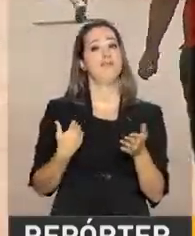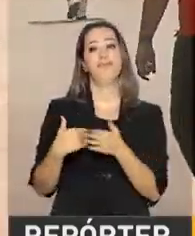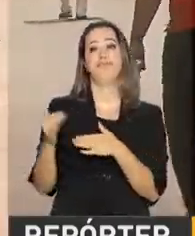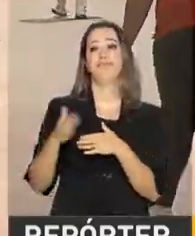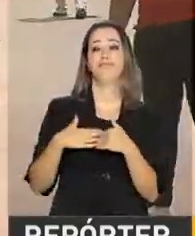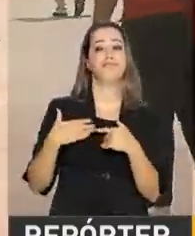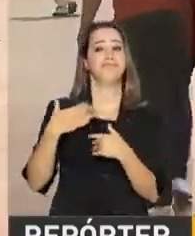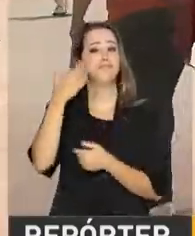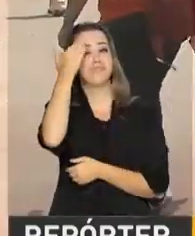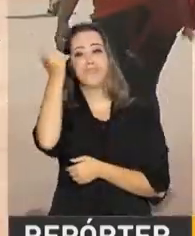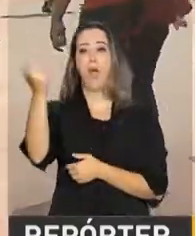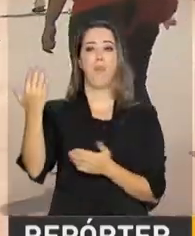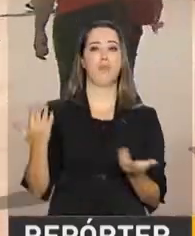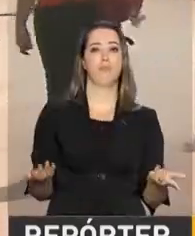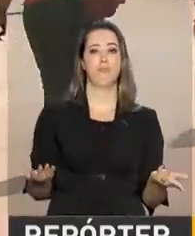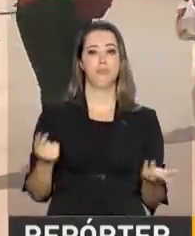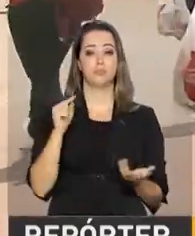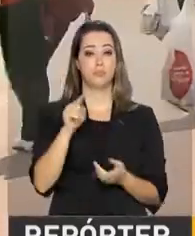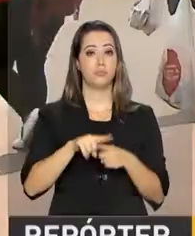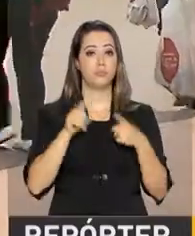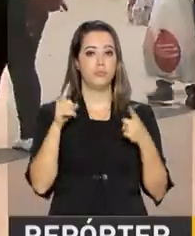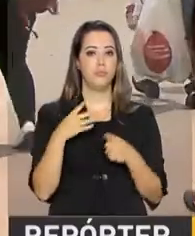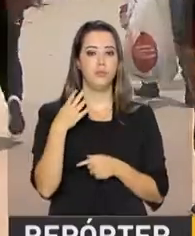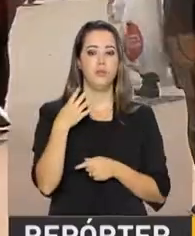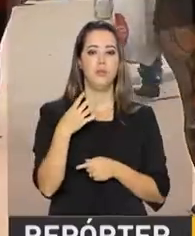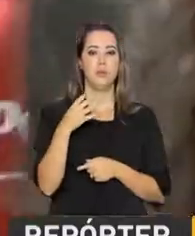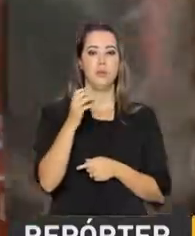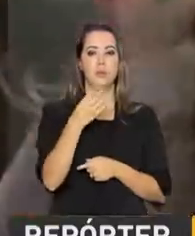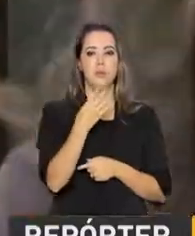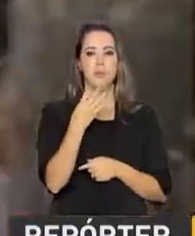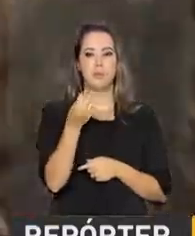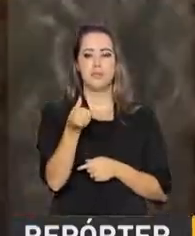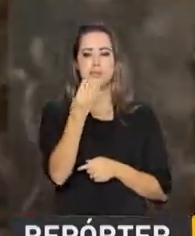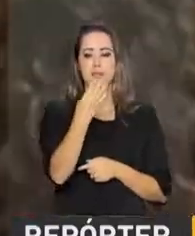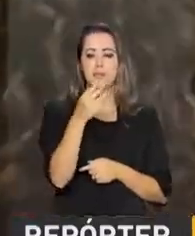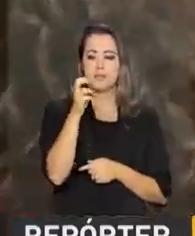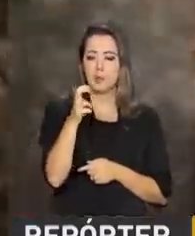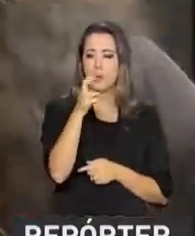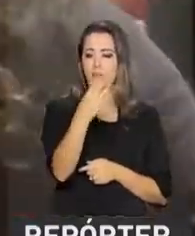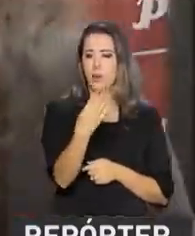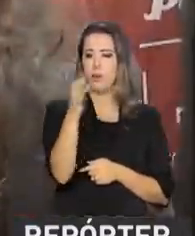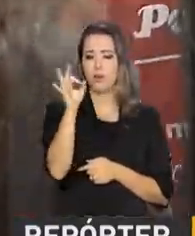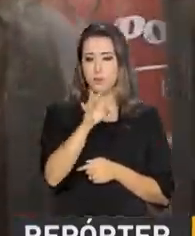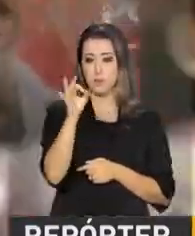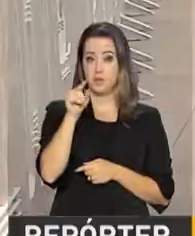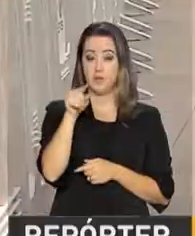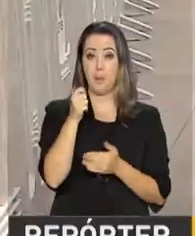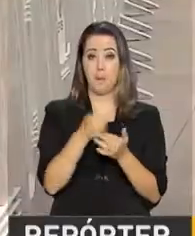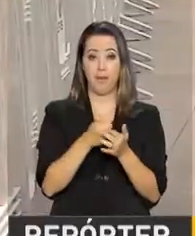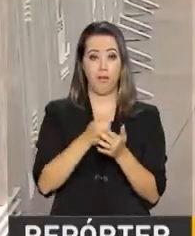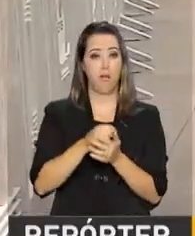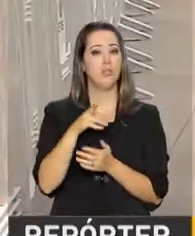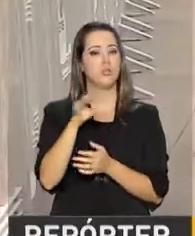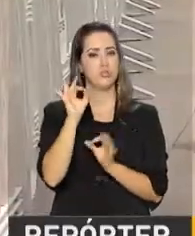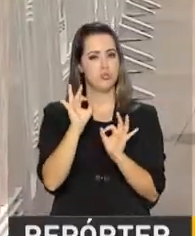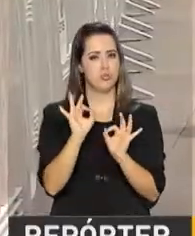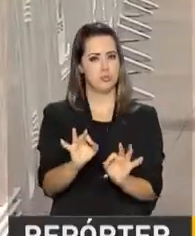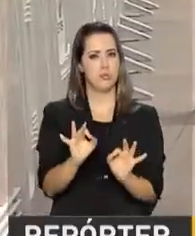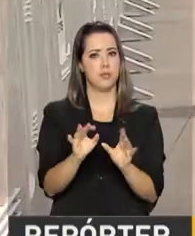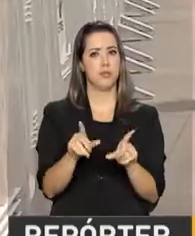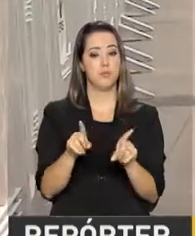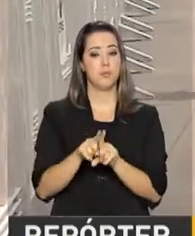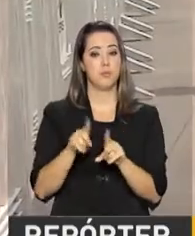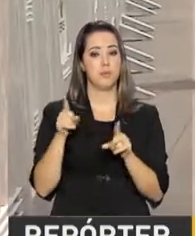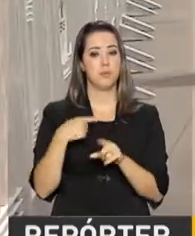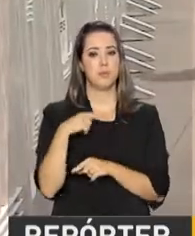por cento dos entrevistados pagam as contas em dia e 72 por cento pensam se vão poder pagar